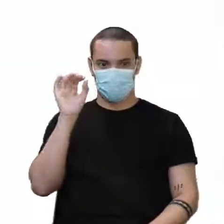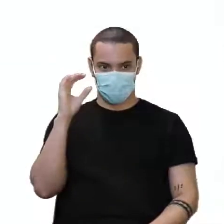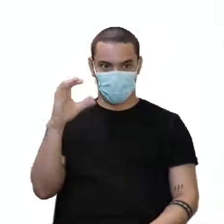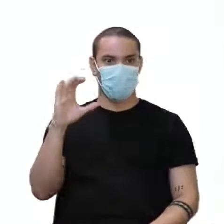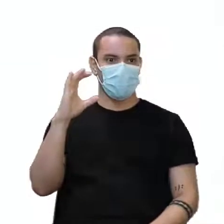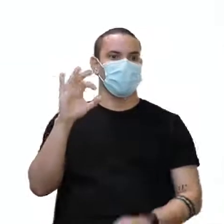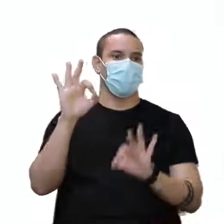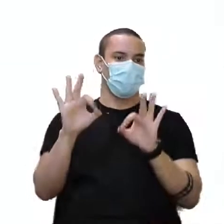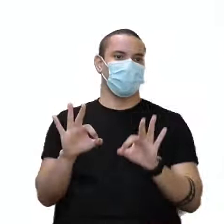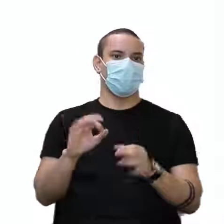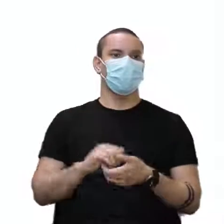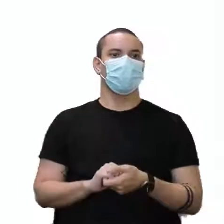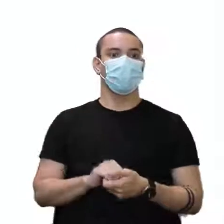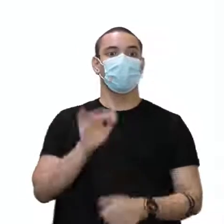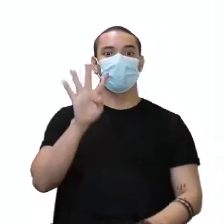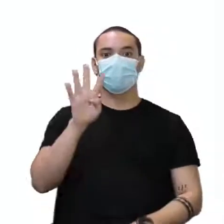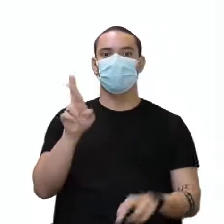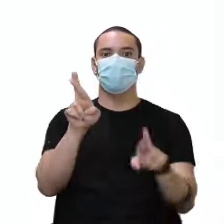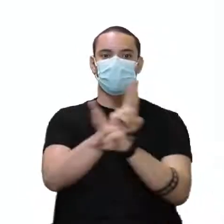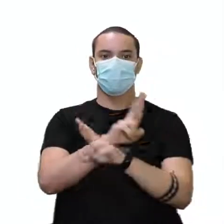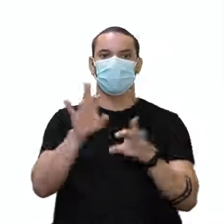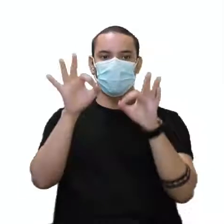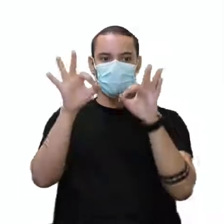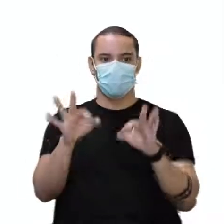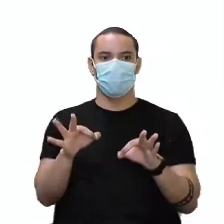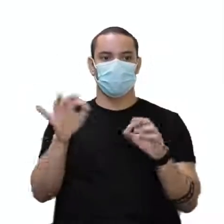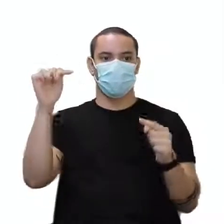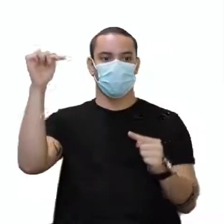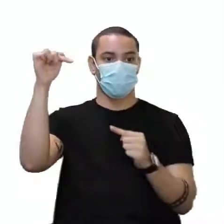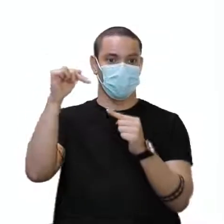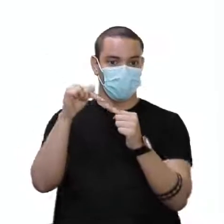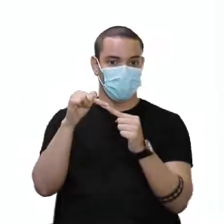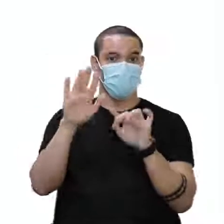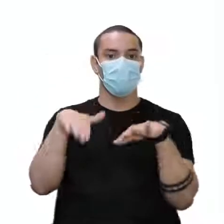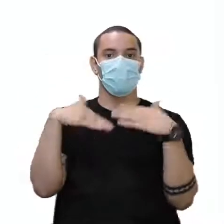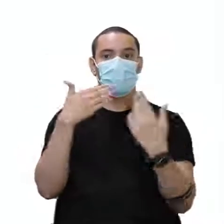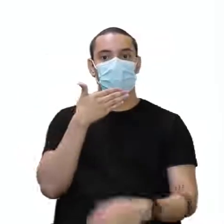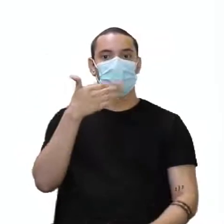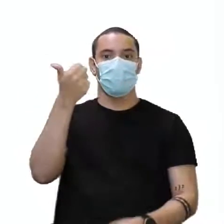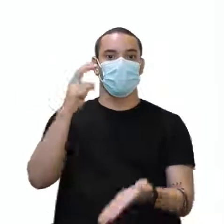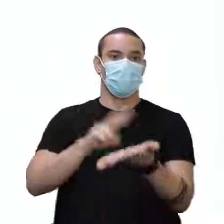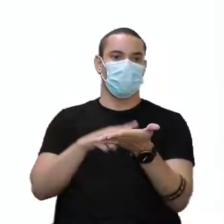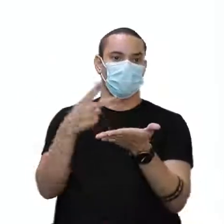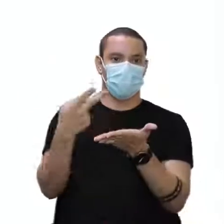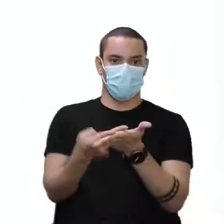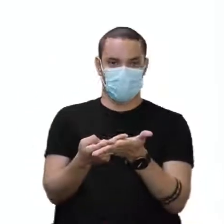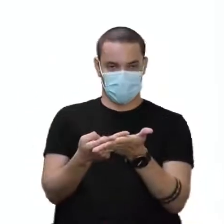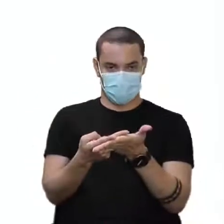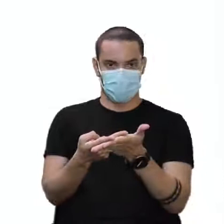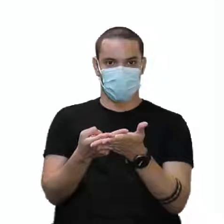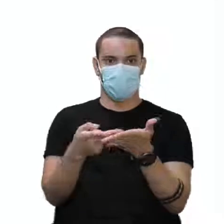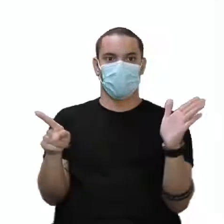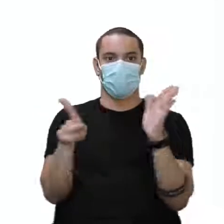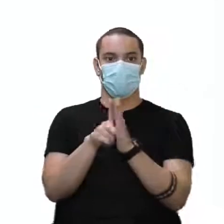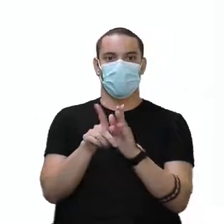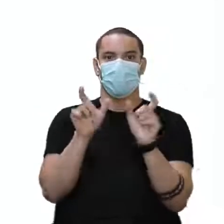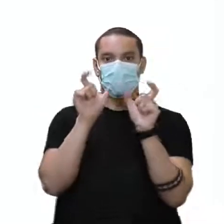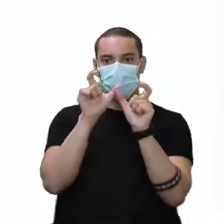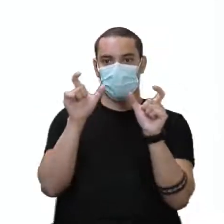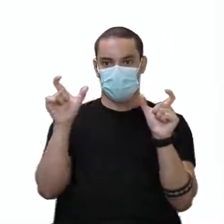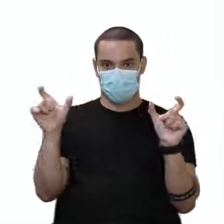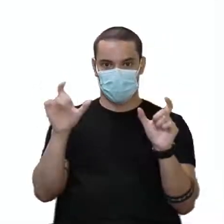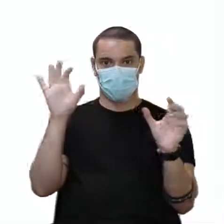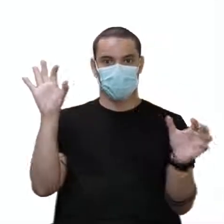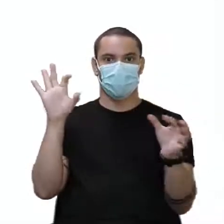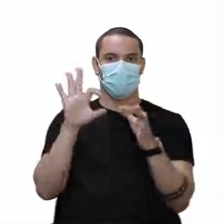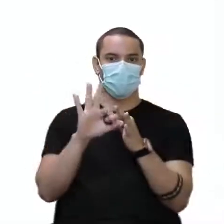está correta. E a 4, relacione corretamente as colunas, qual a melhor tradução das palavras com